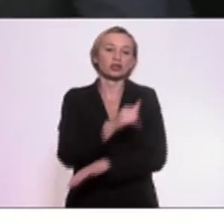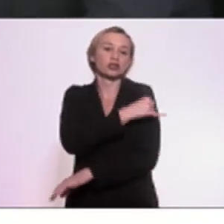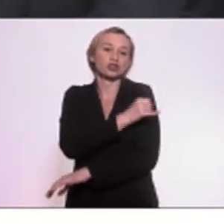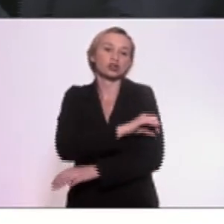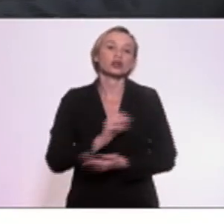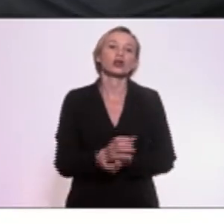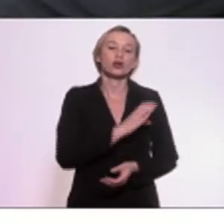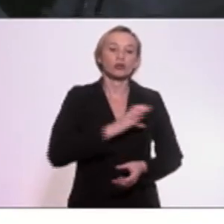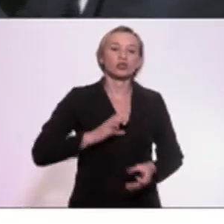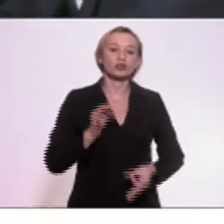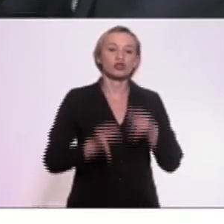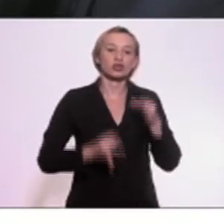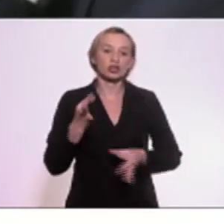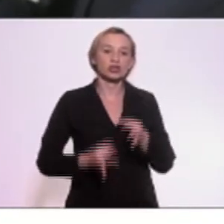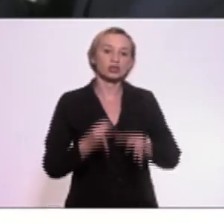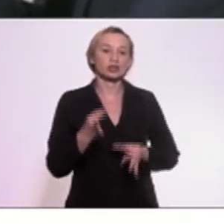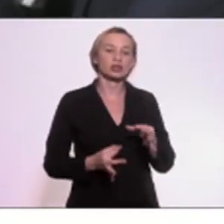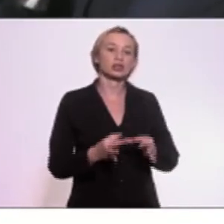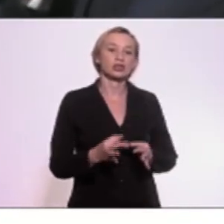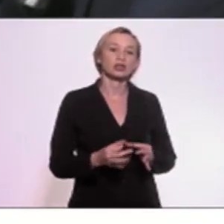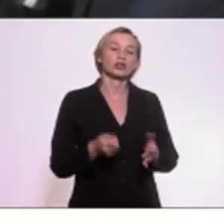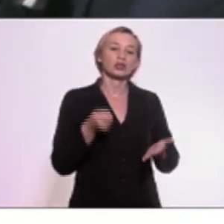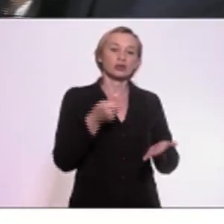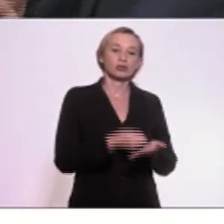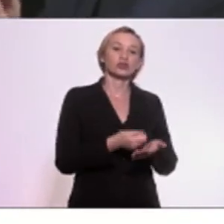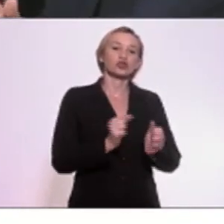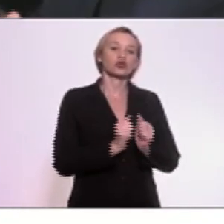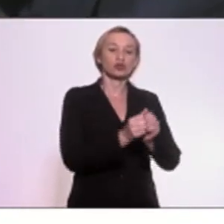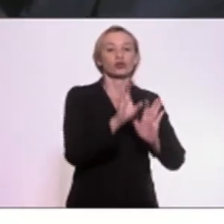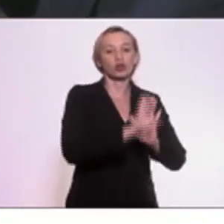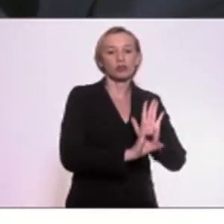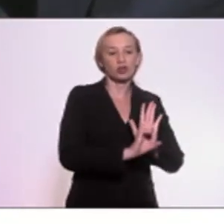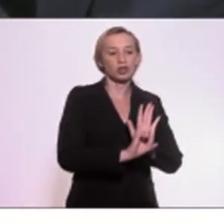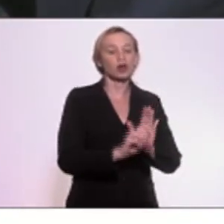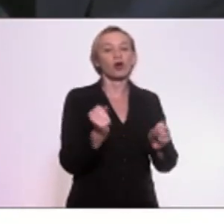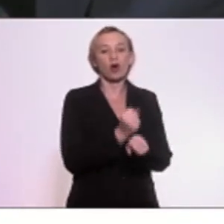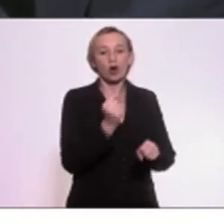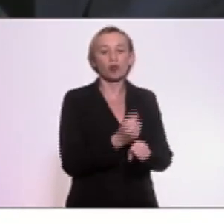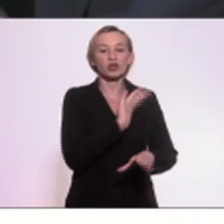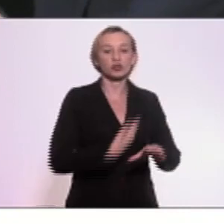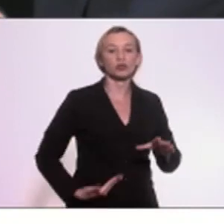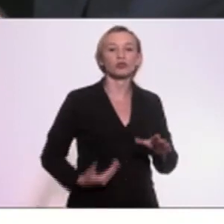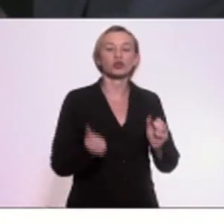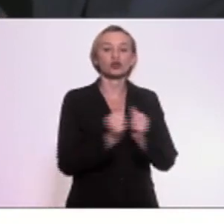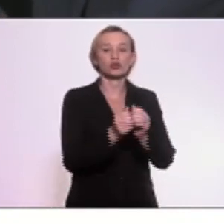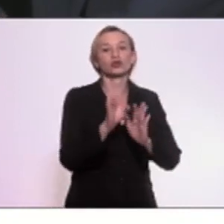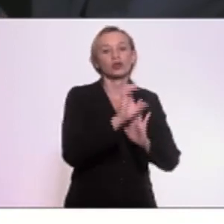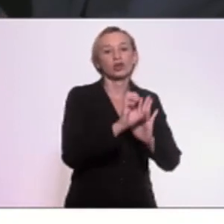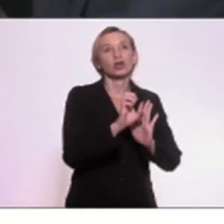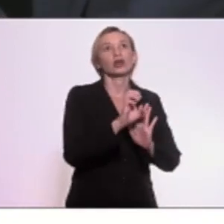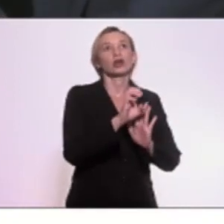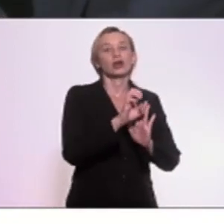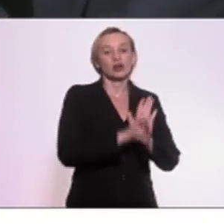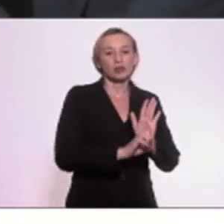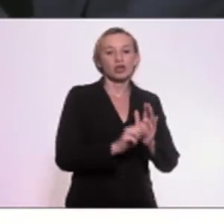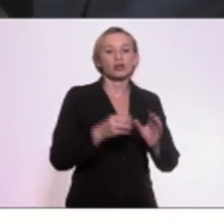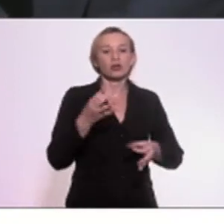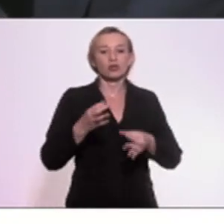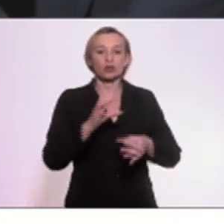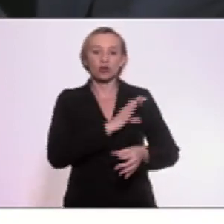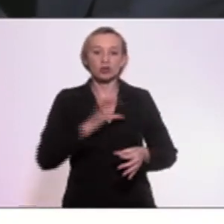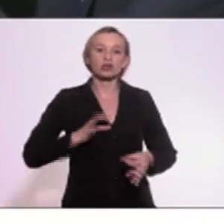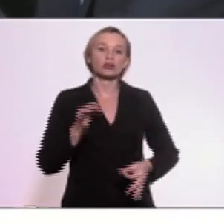comissões de Constituição e Justiça pela legalidade, com emenda de obras públicas favorável com a emenda da Comissão de Constituição e Justiça, de Orçamento,